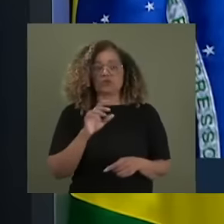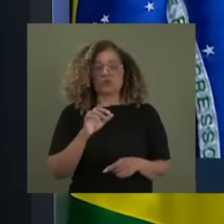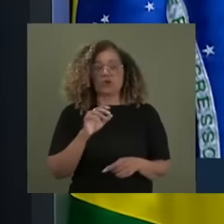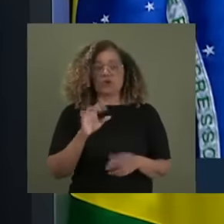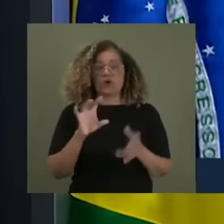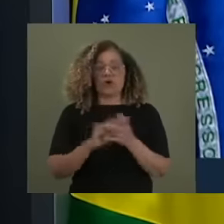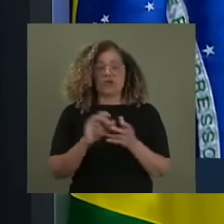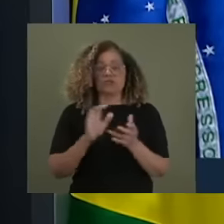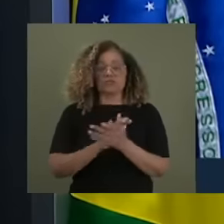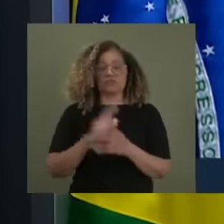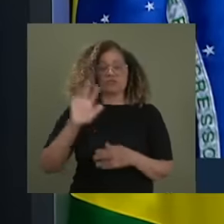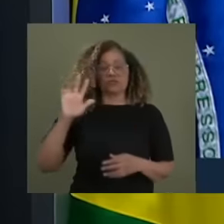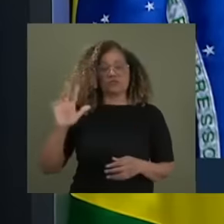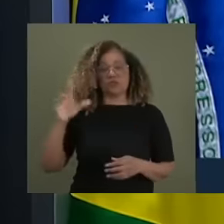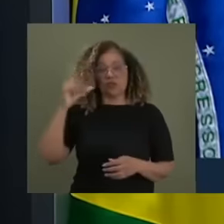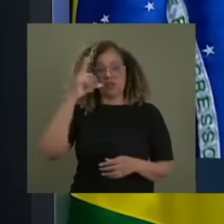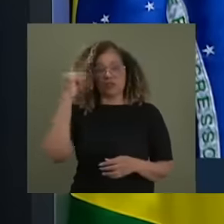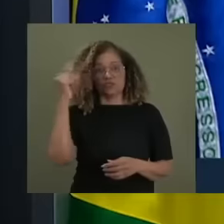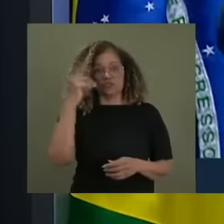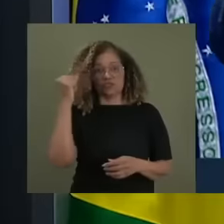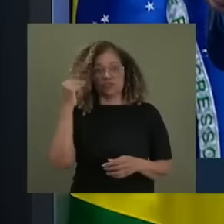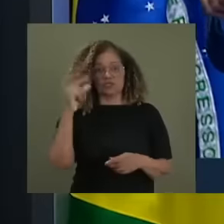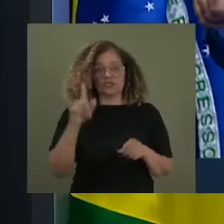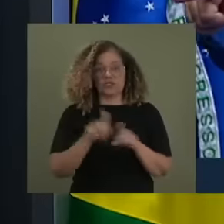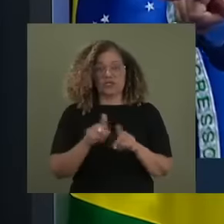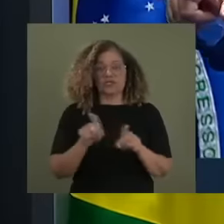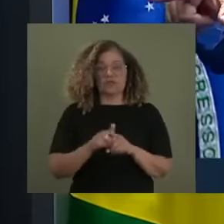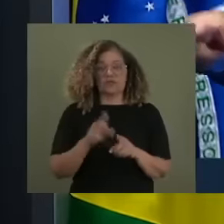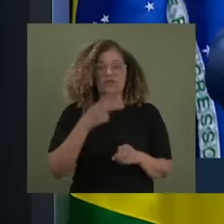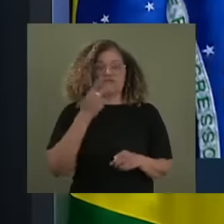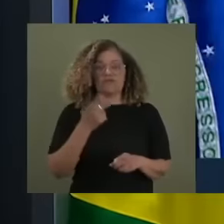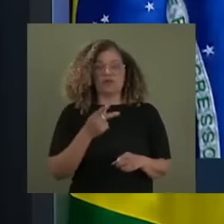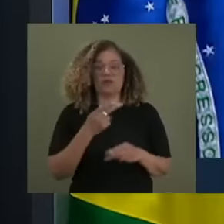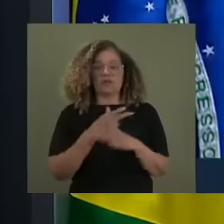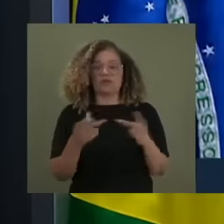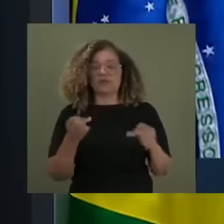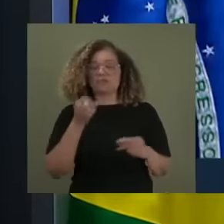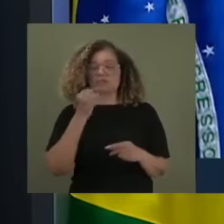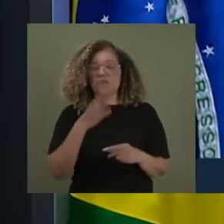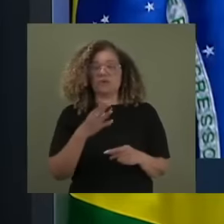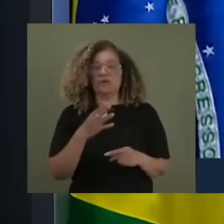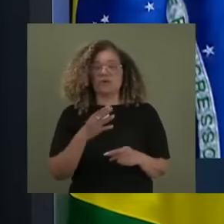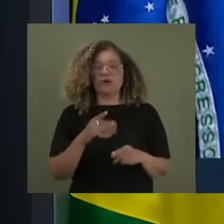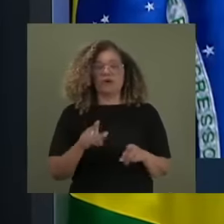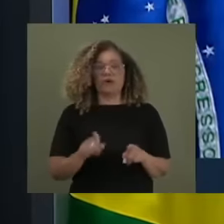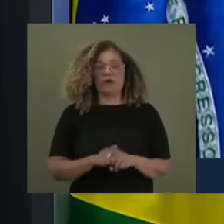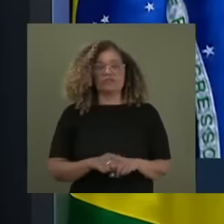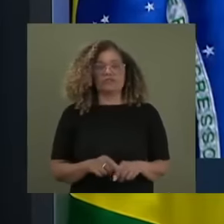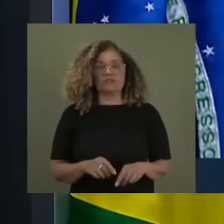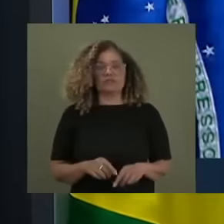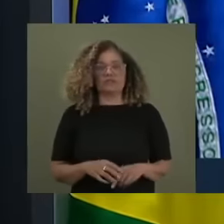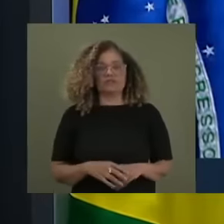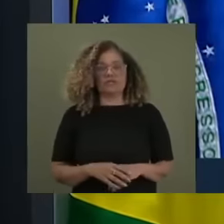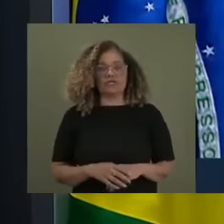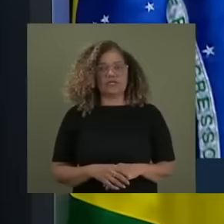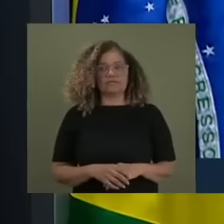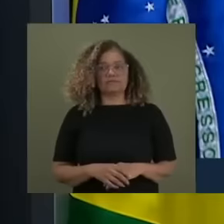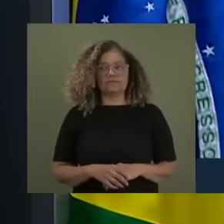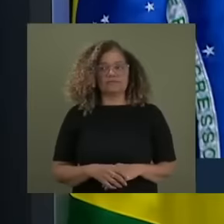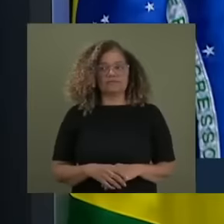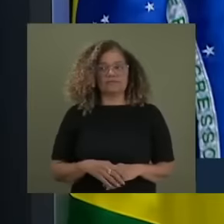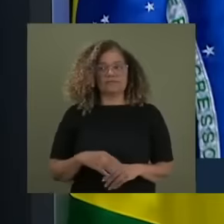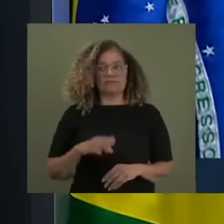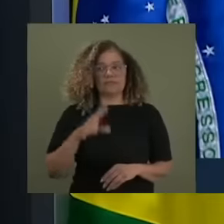esposa de Lula e eliado a senora Michele esposa de bolsonaro segundo o TSE isso teria